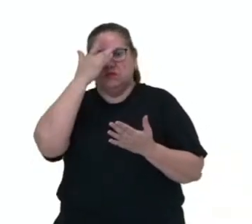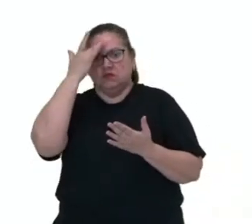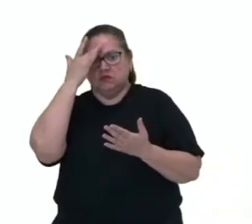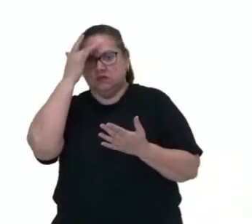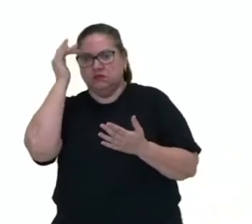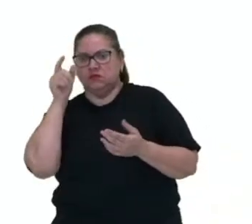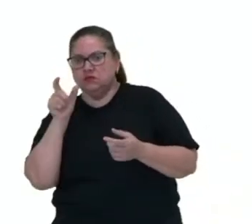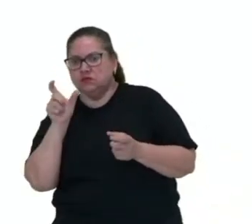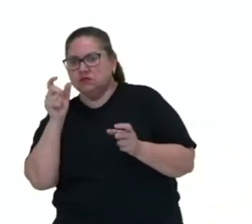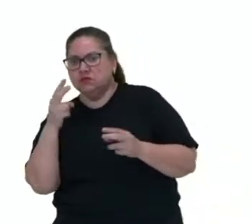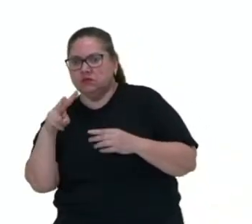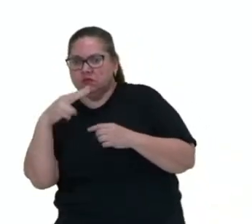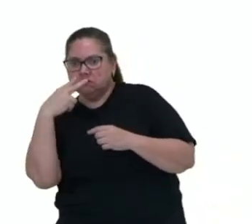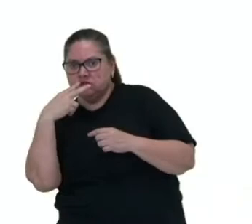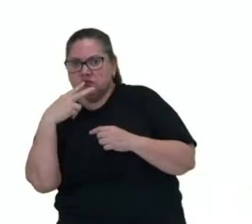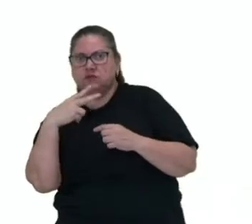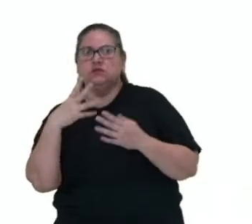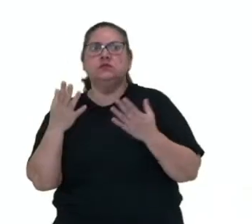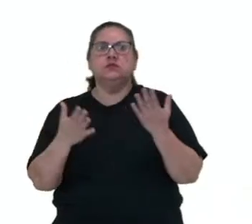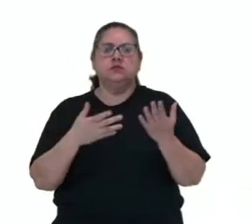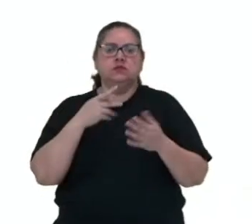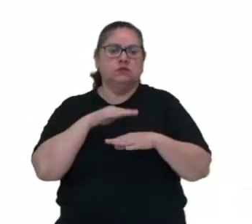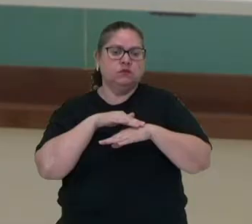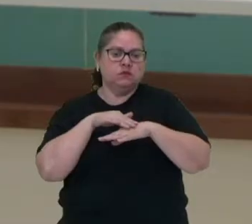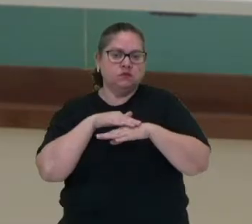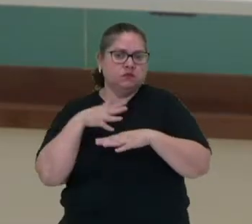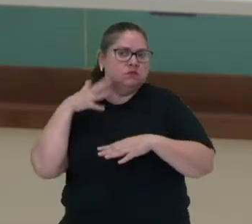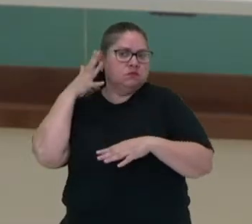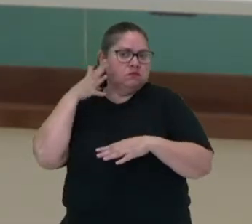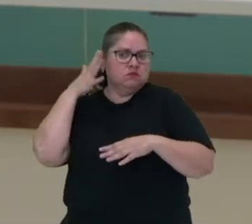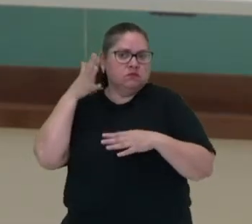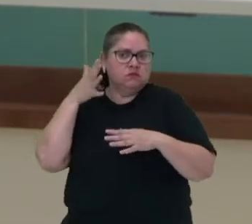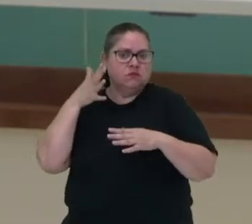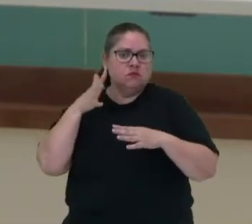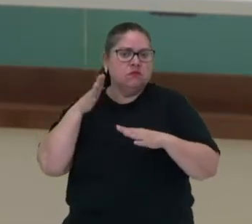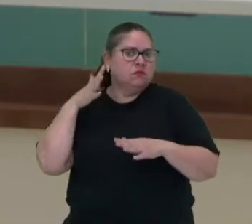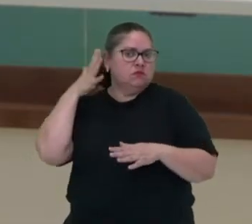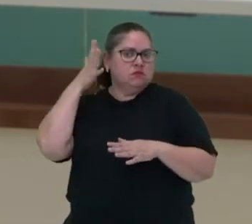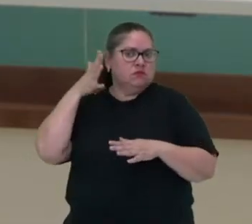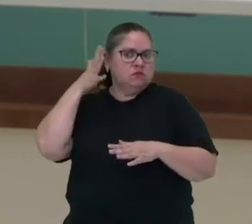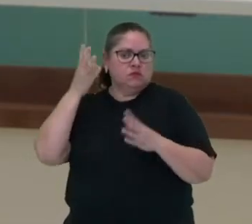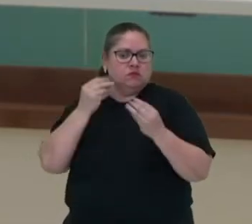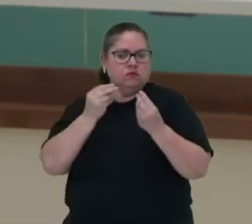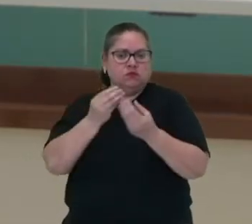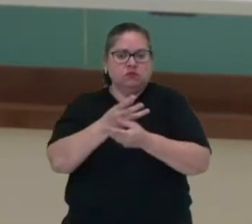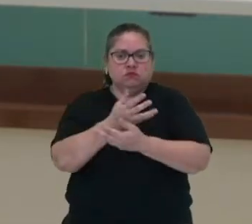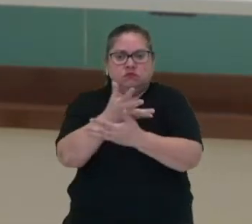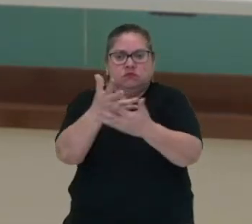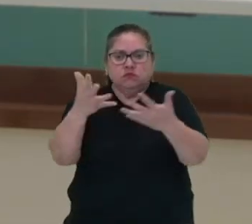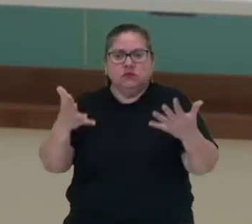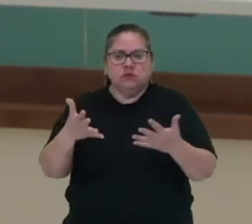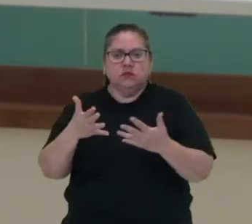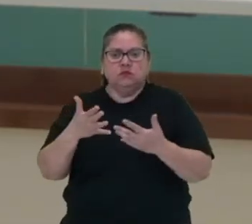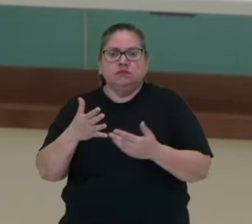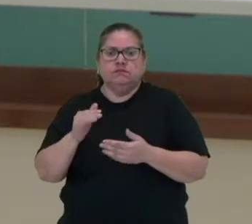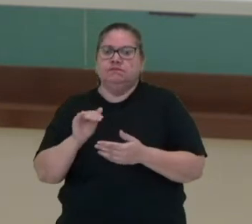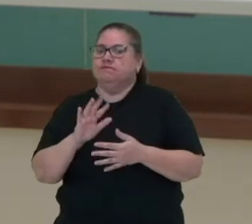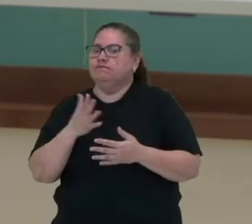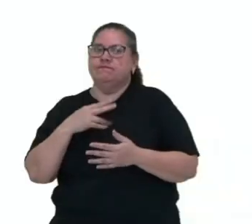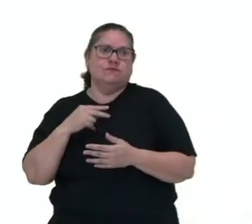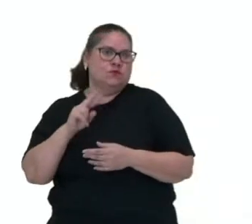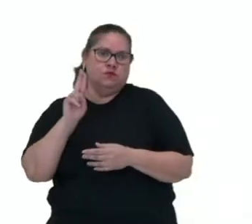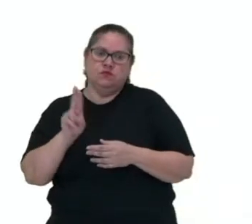né? Depende de com quem você está falando. Mas, no geral, num discurso para muitas pessoas, evite usar palavrões e